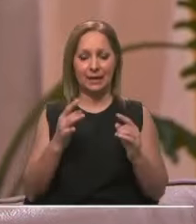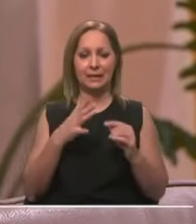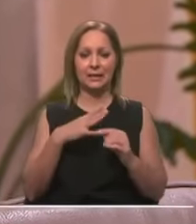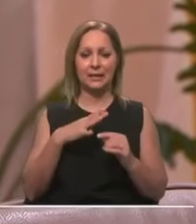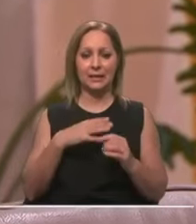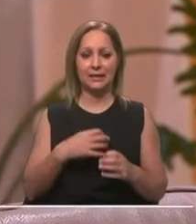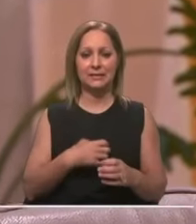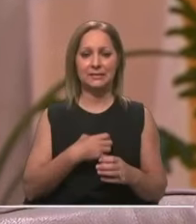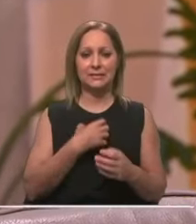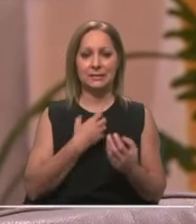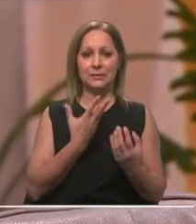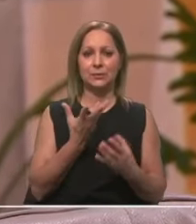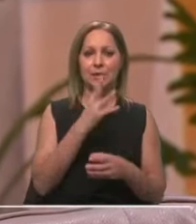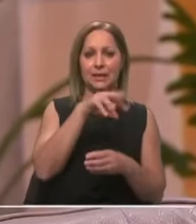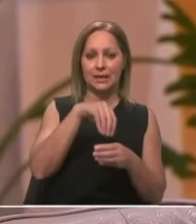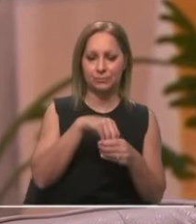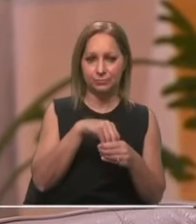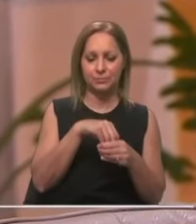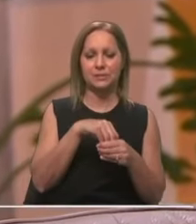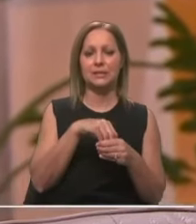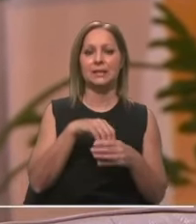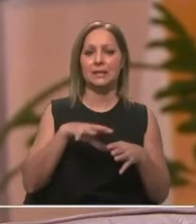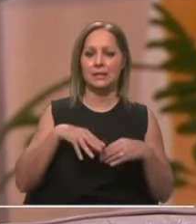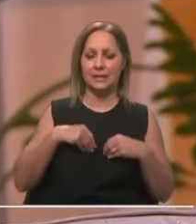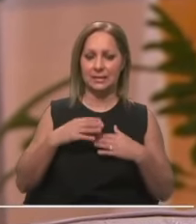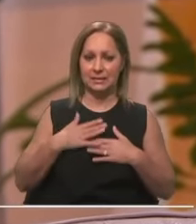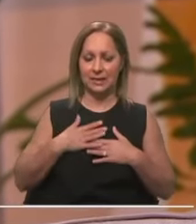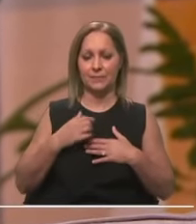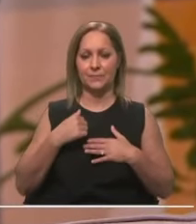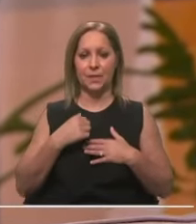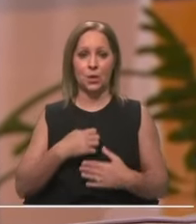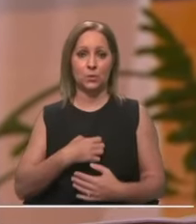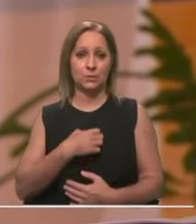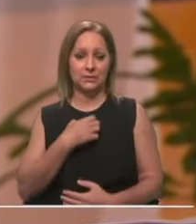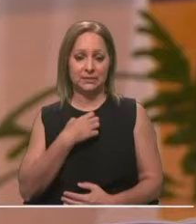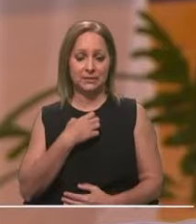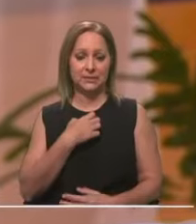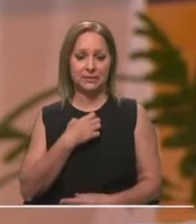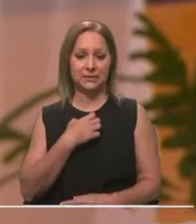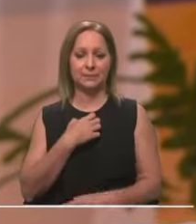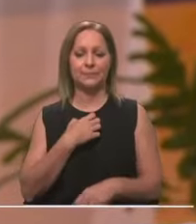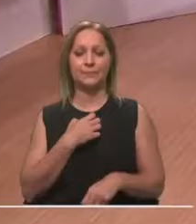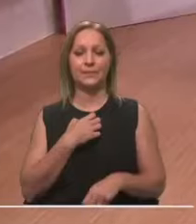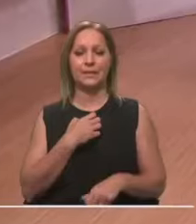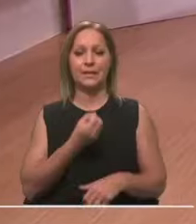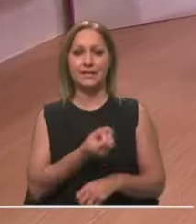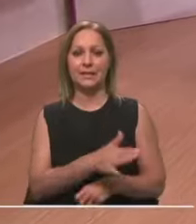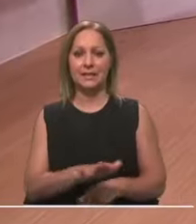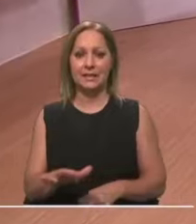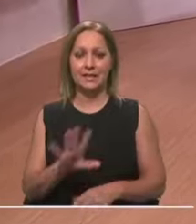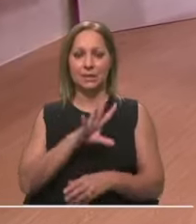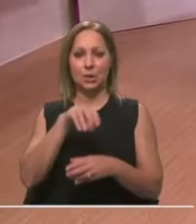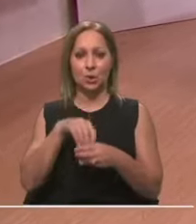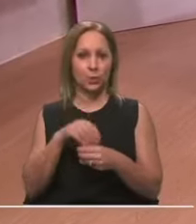se sentir pertencente, aceite. E eu sentia que os meninos, as crianças na altura, não me